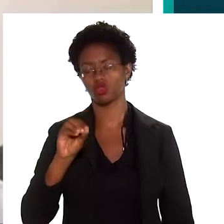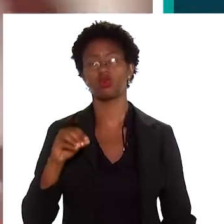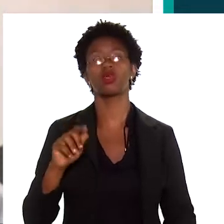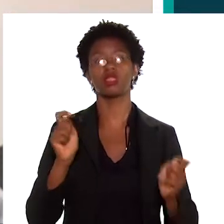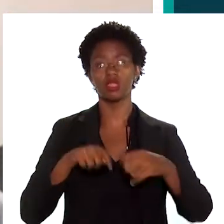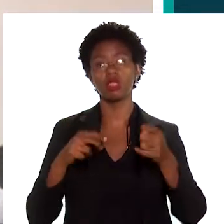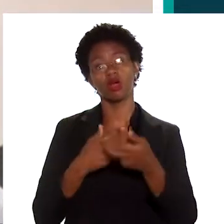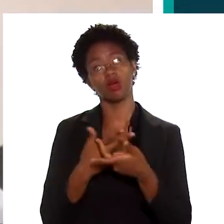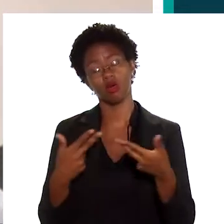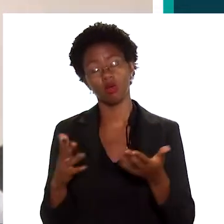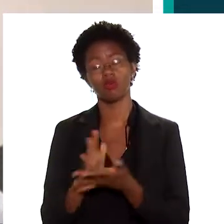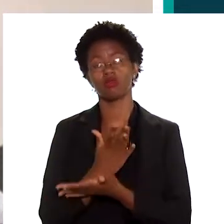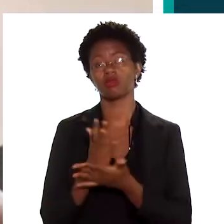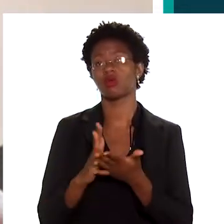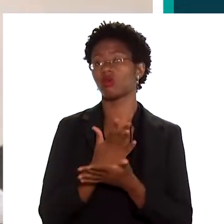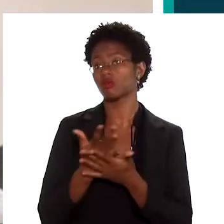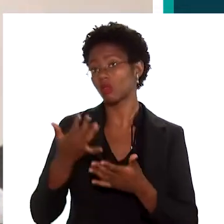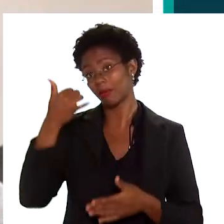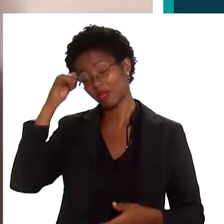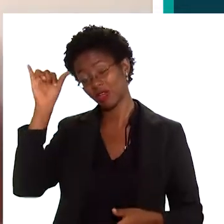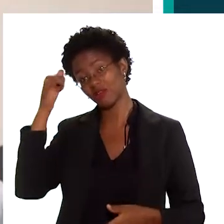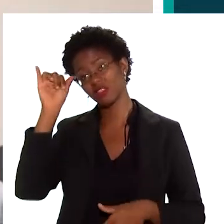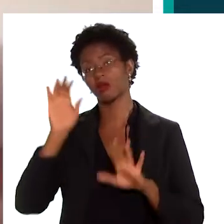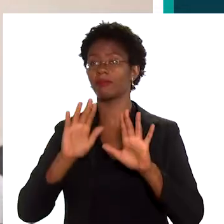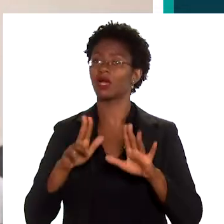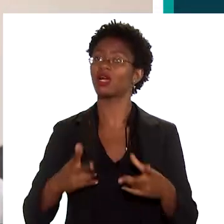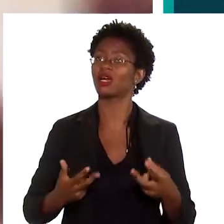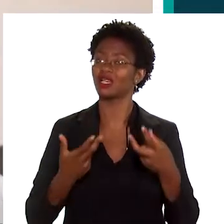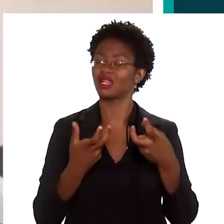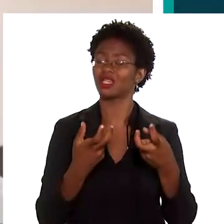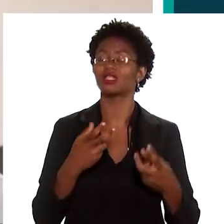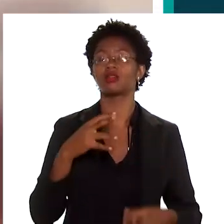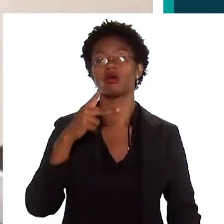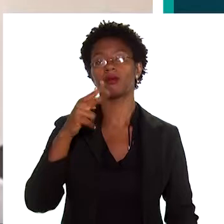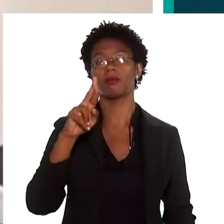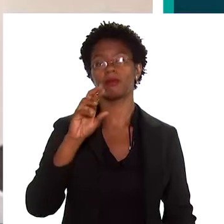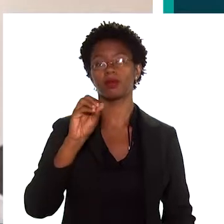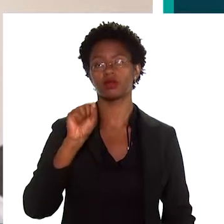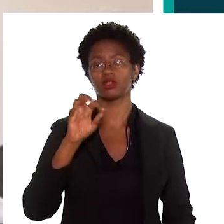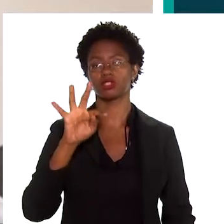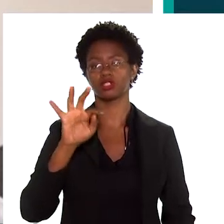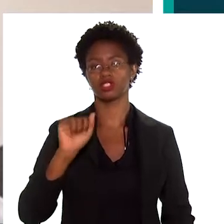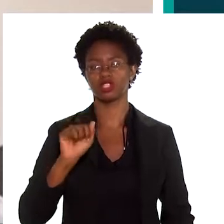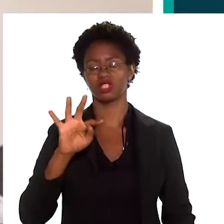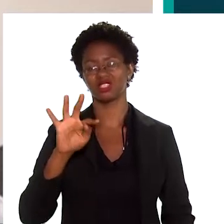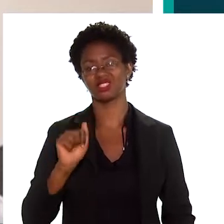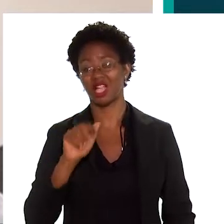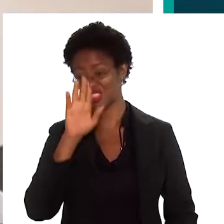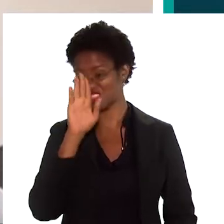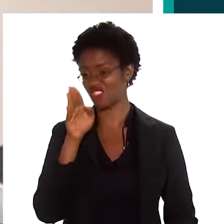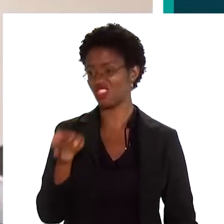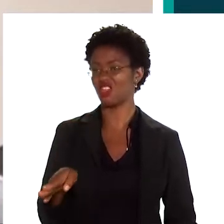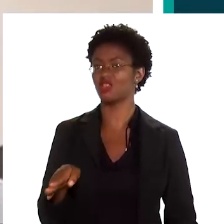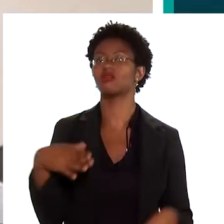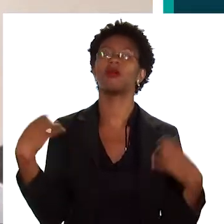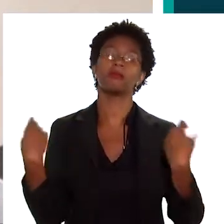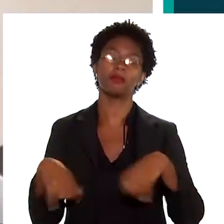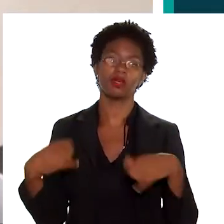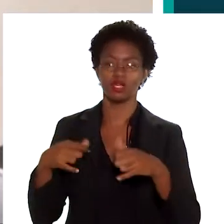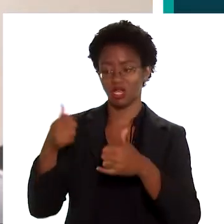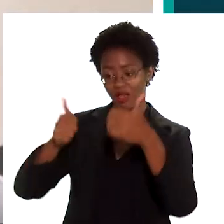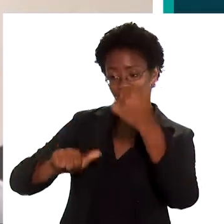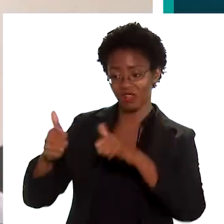ter algumas medidas interessantes preventivas, mas para o câncer de próstata, falando de maneira direta, seria para um